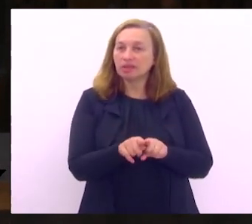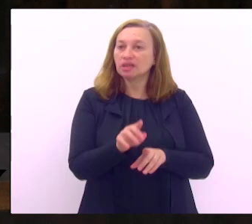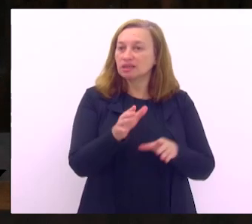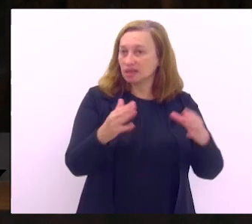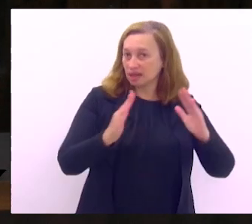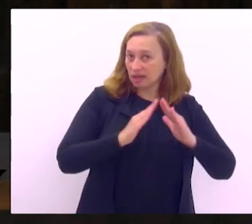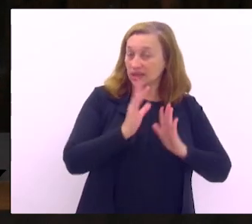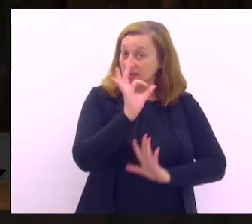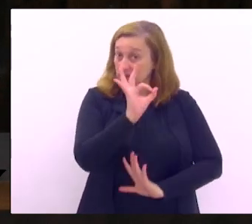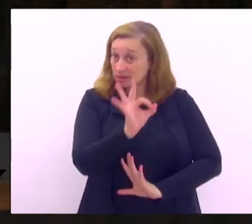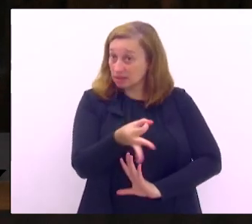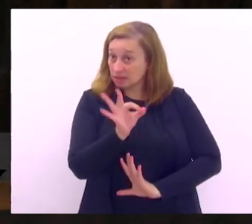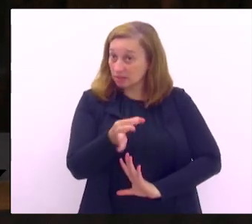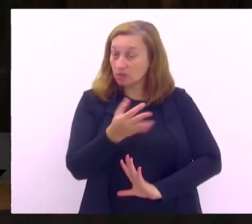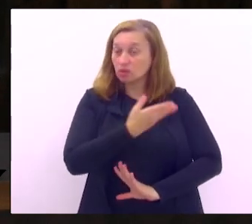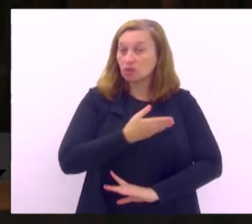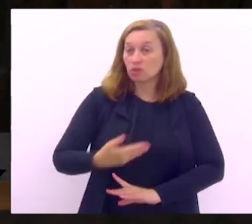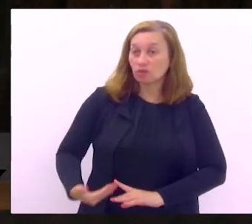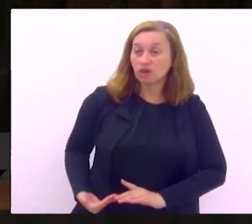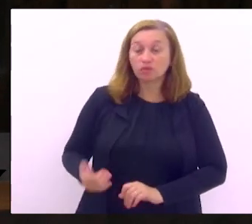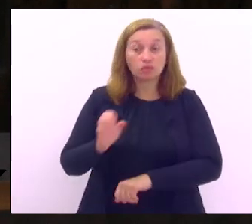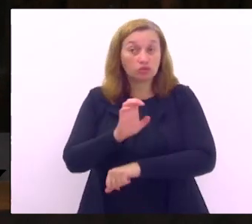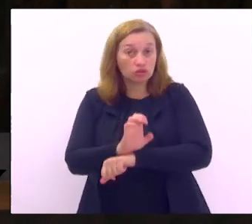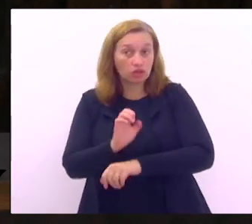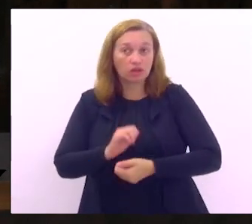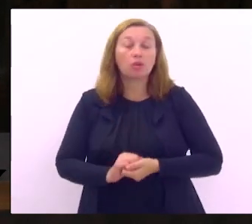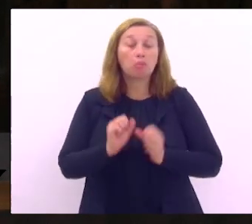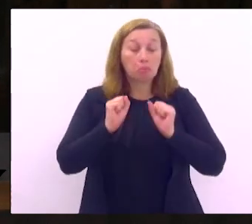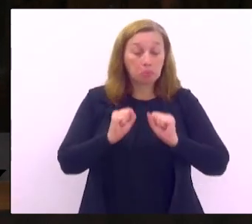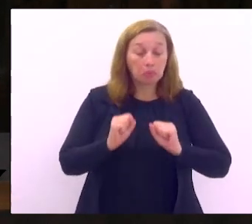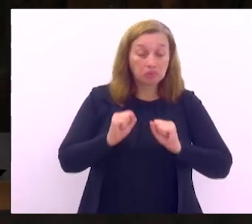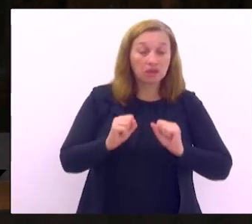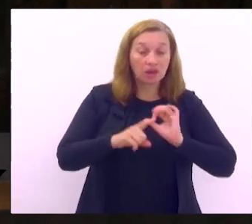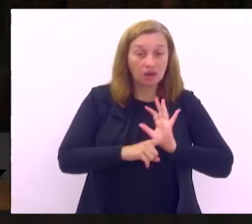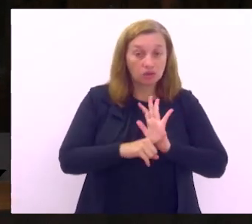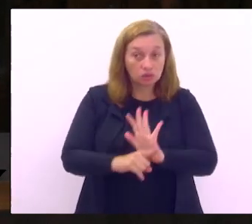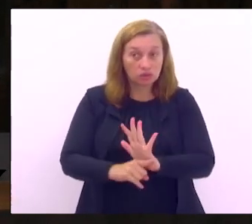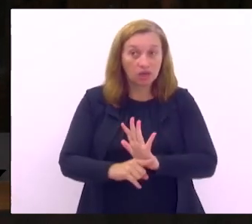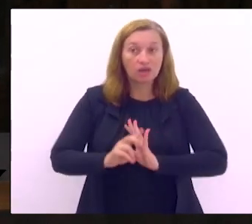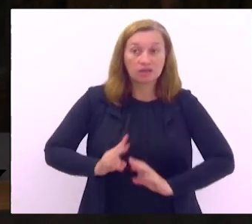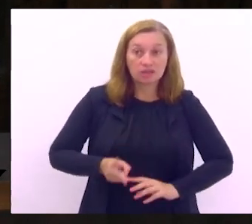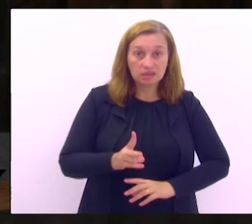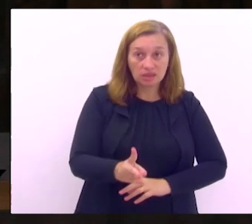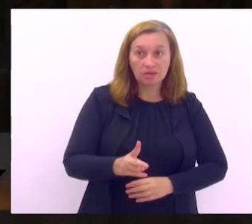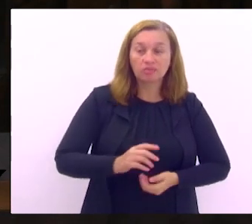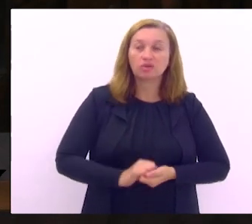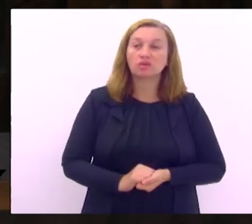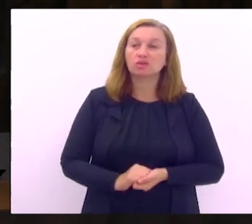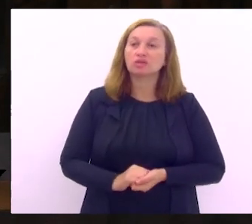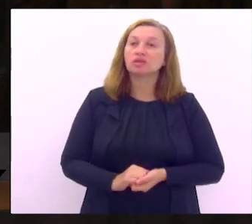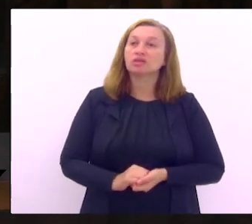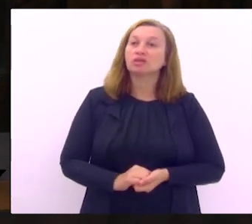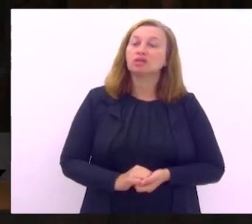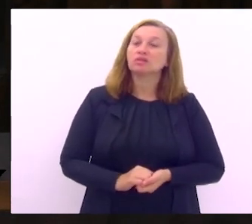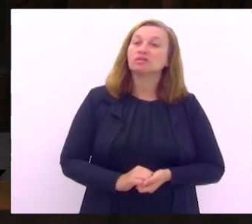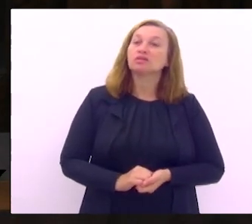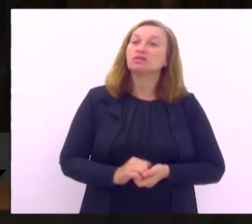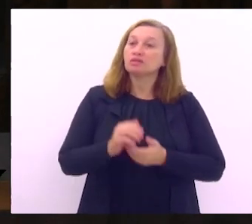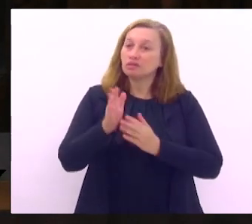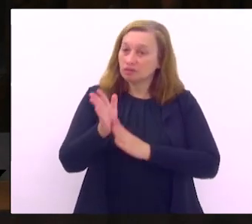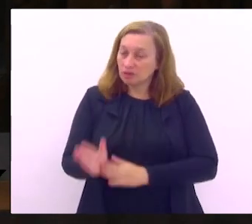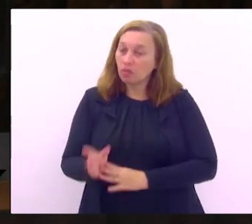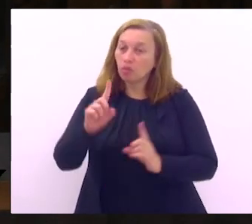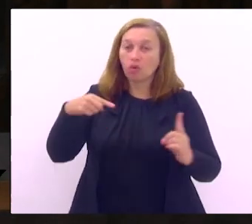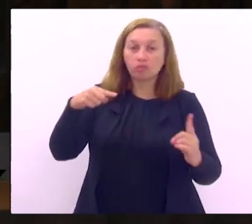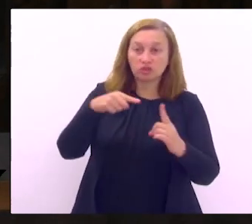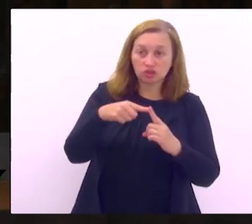evidentemente, naquilo que o governo do Estado puder conduzir, e sempre de maneira muito franca e objetiva, os